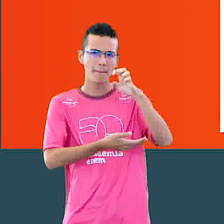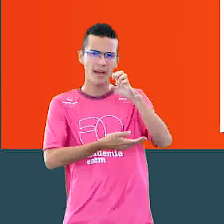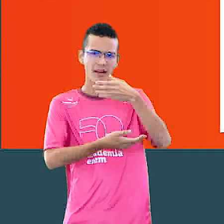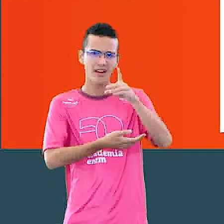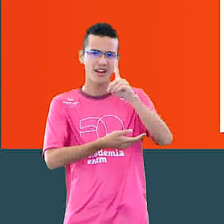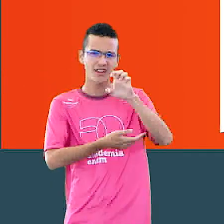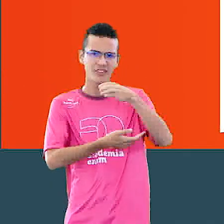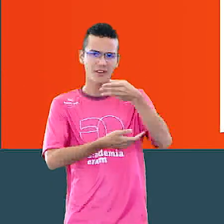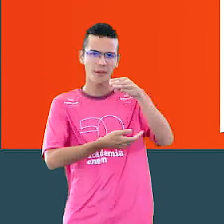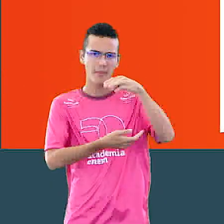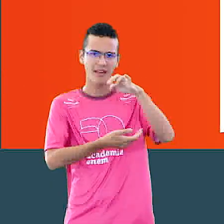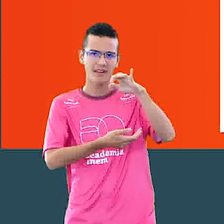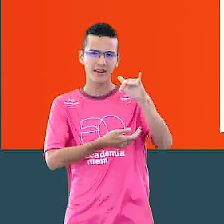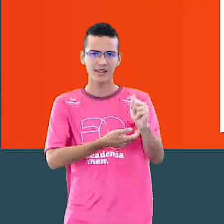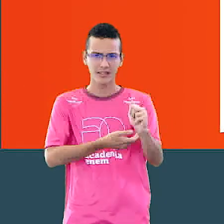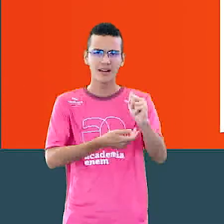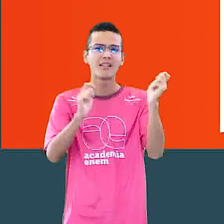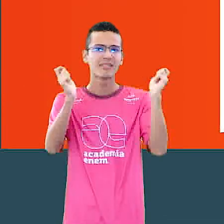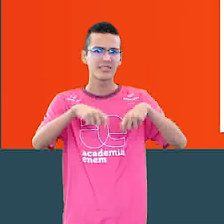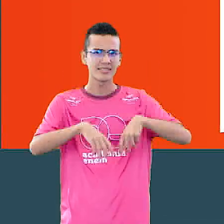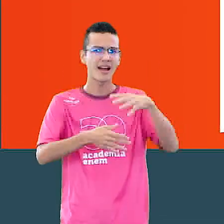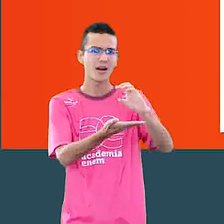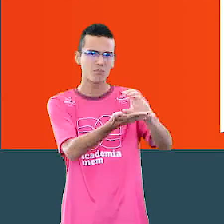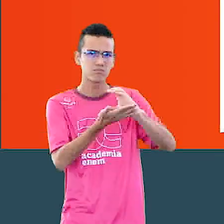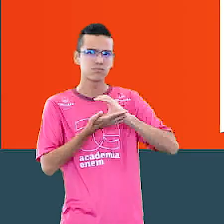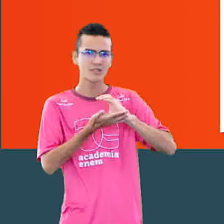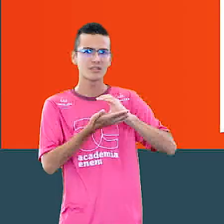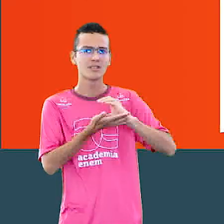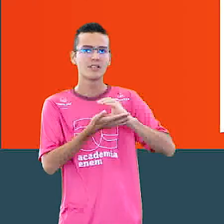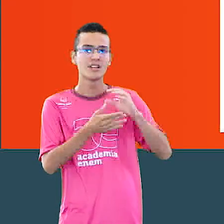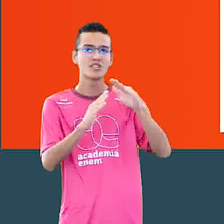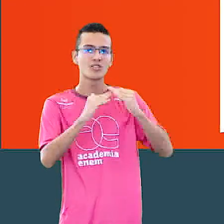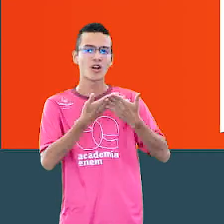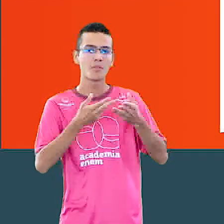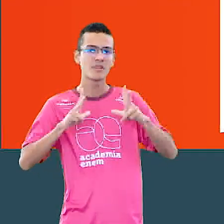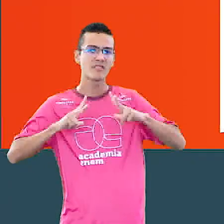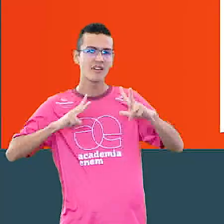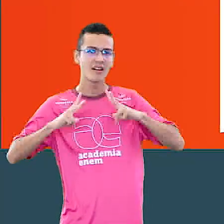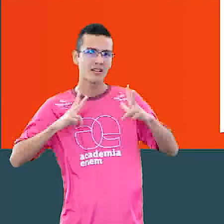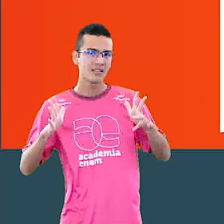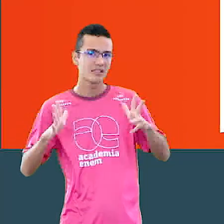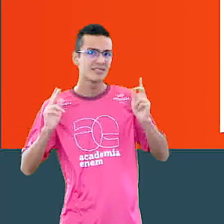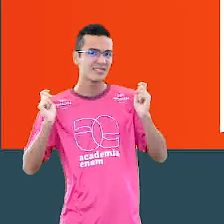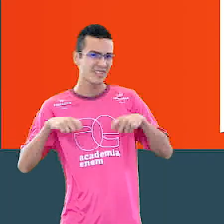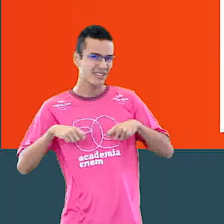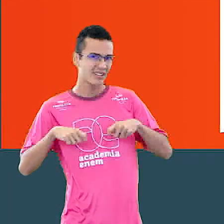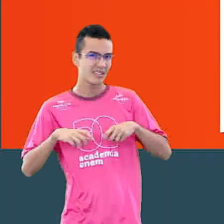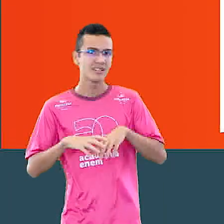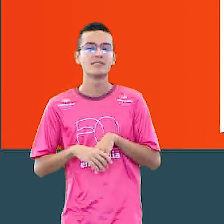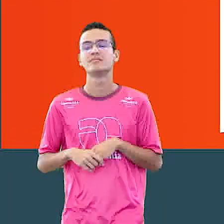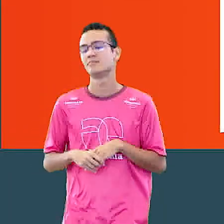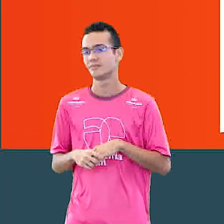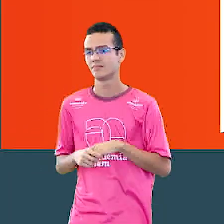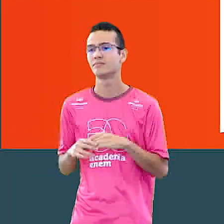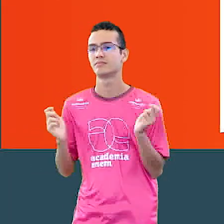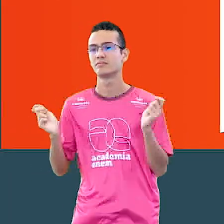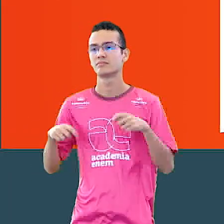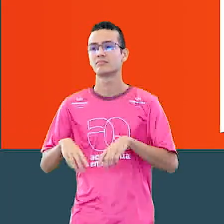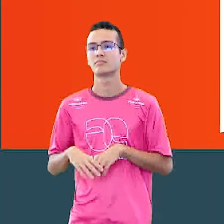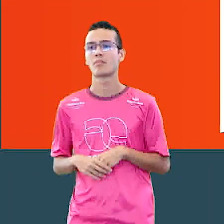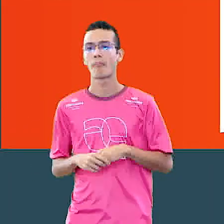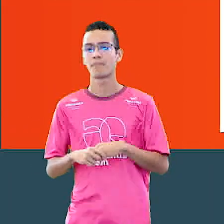né? Teria, sim. Mas lembrando que você vai concorrer com vários e a prioridade é da